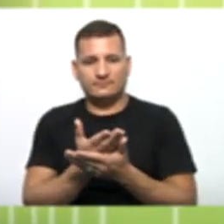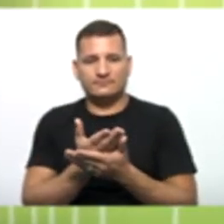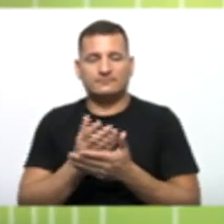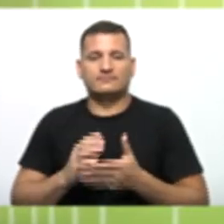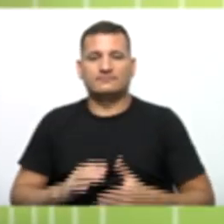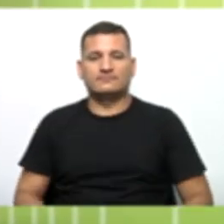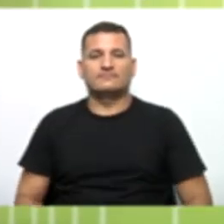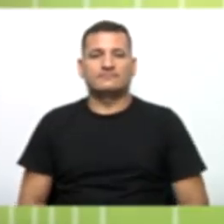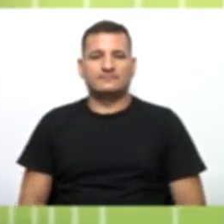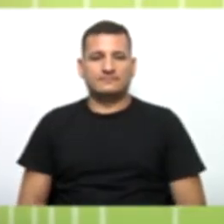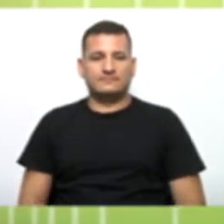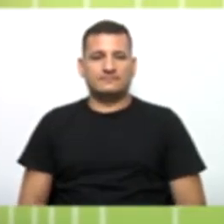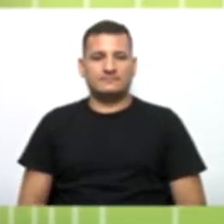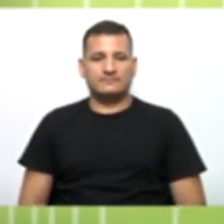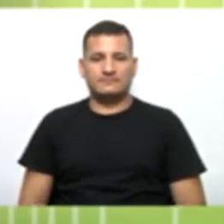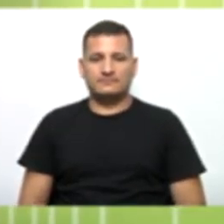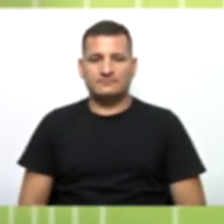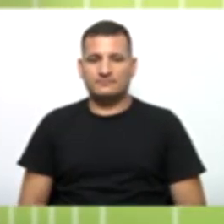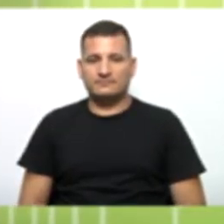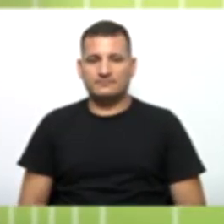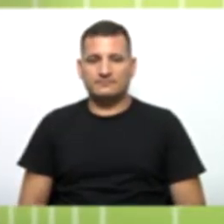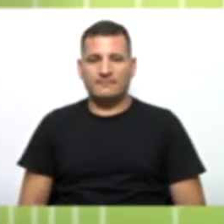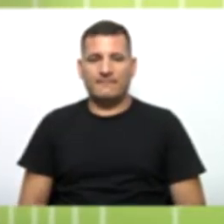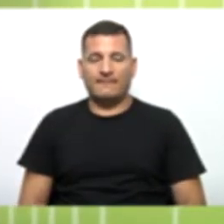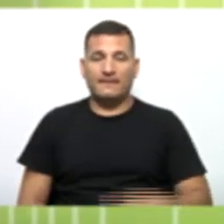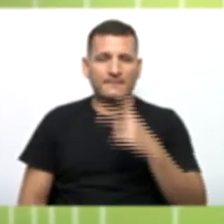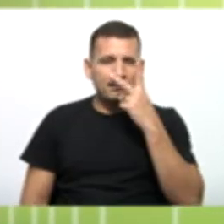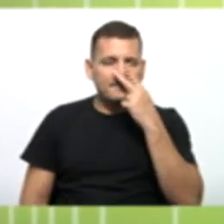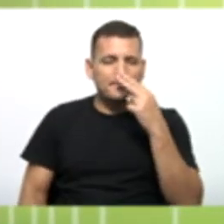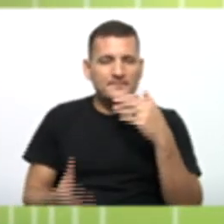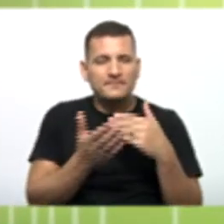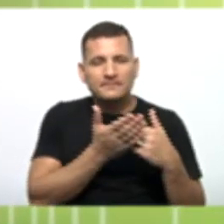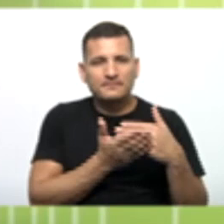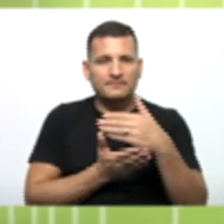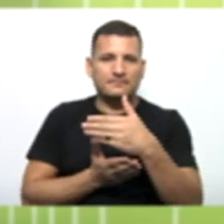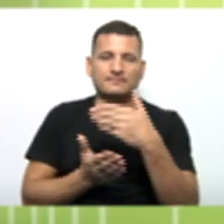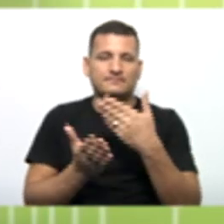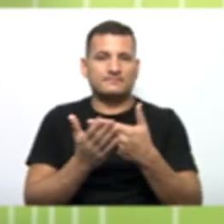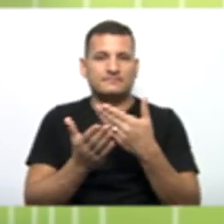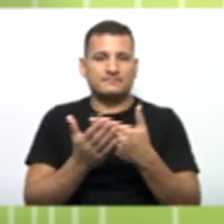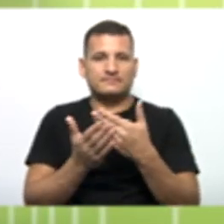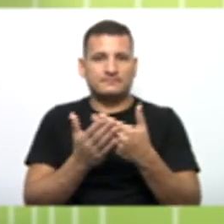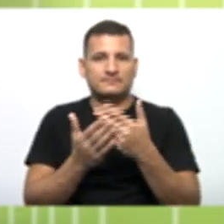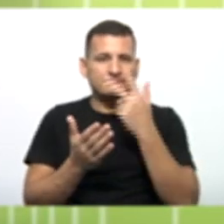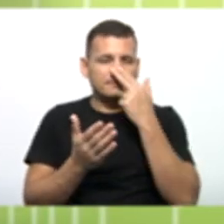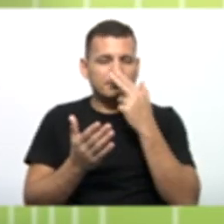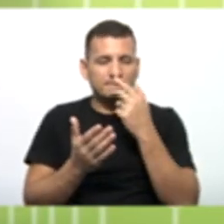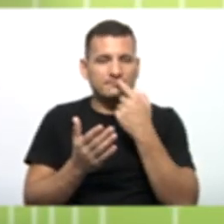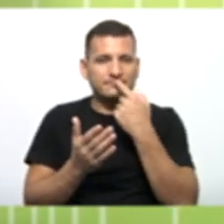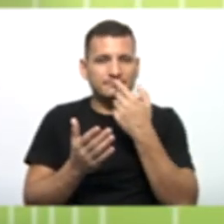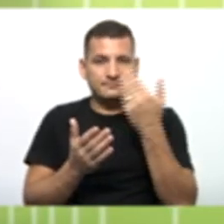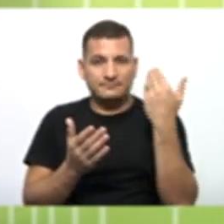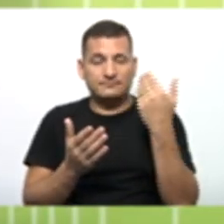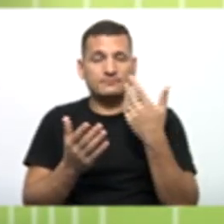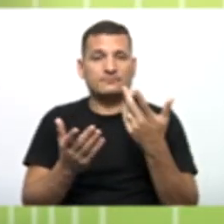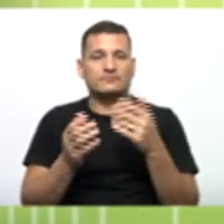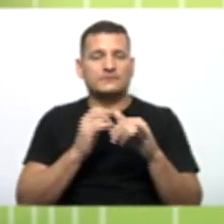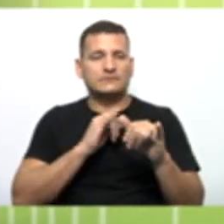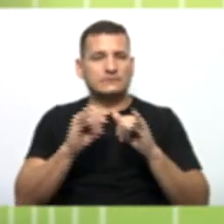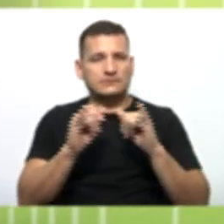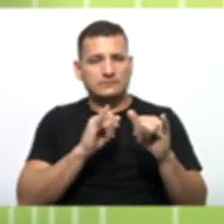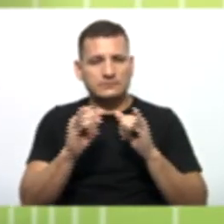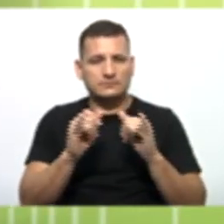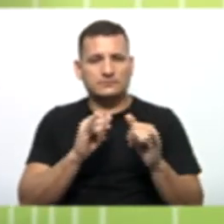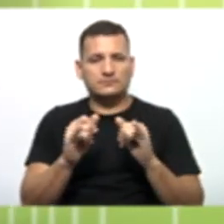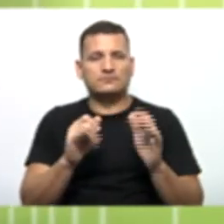foi esses dias, né, que a gente já iniciou, mas é isso mesmo, gente. Quando é muita informação, quando são